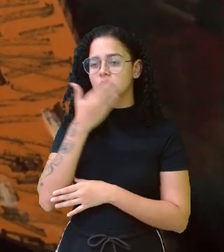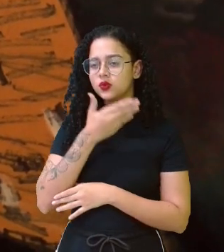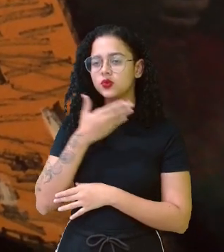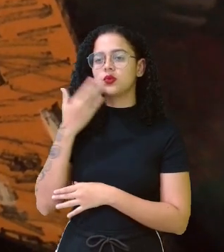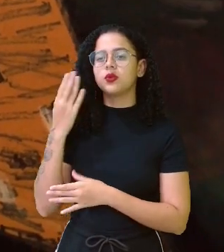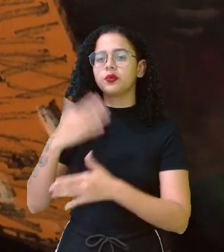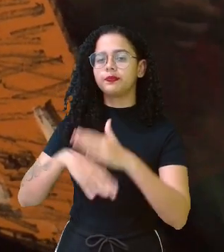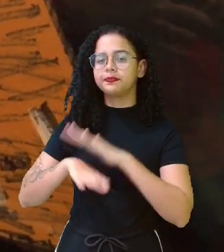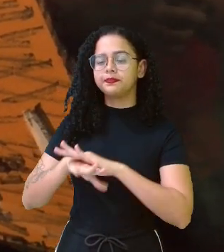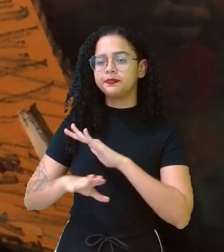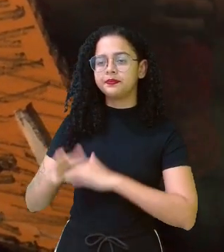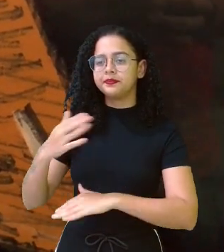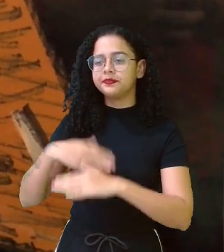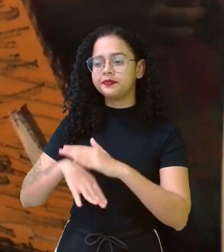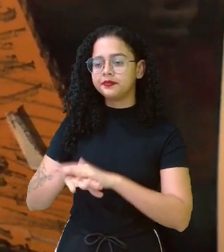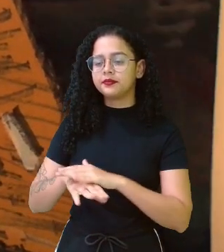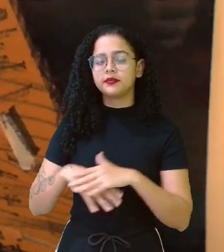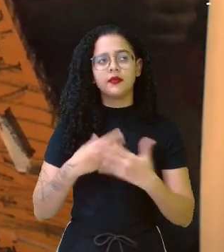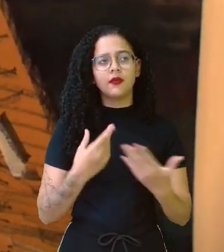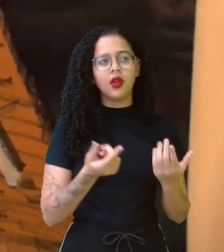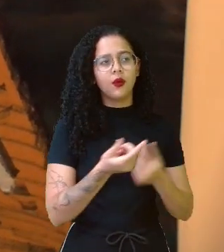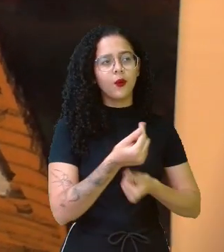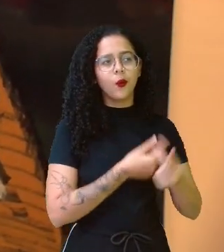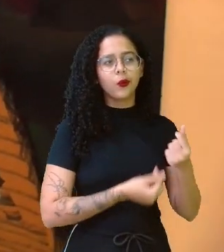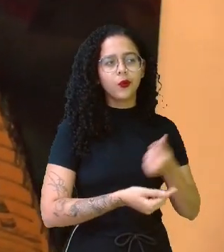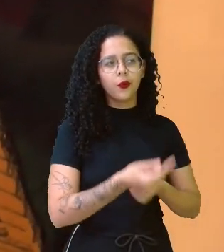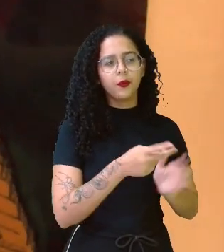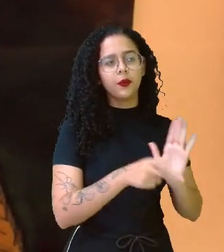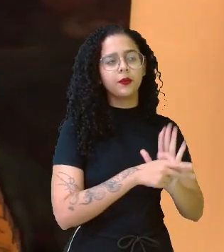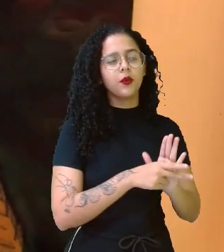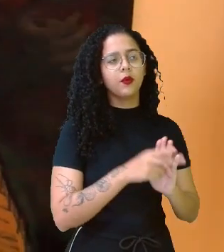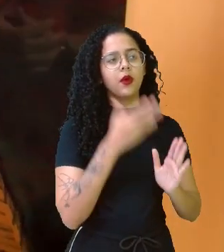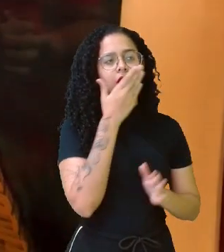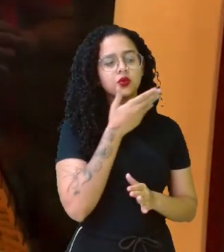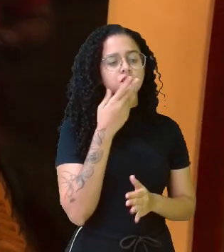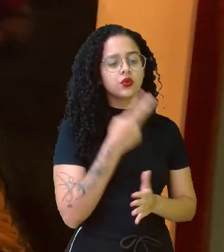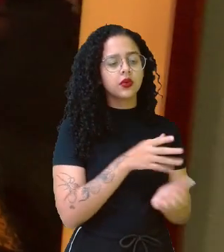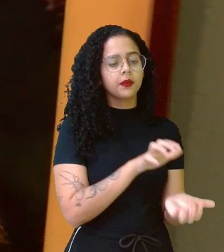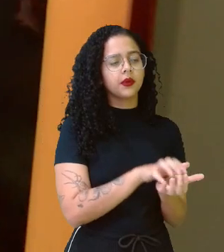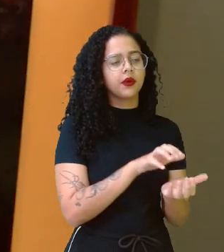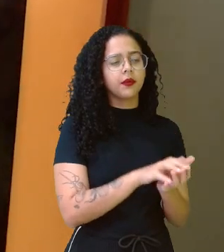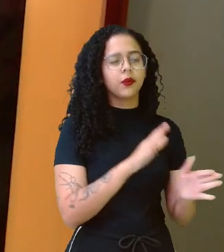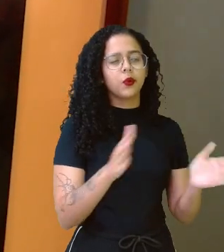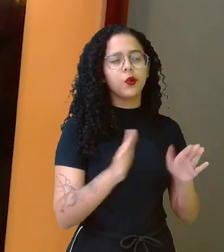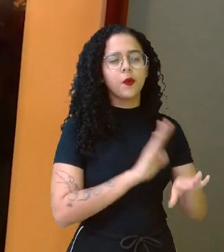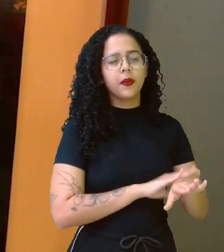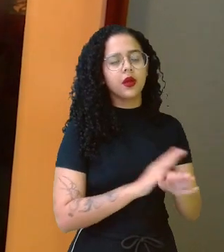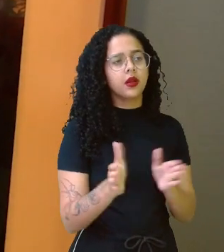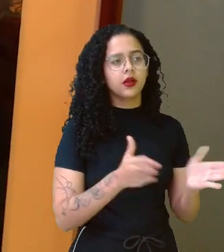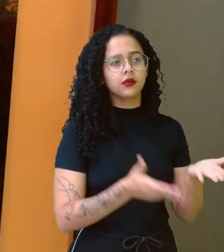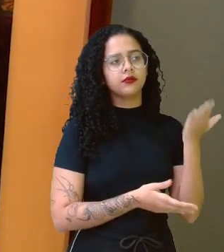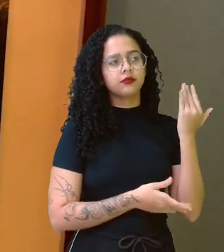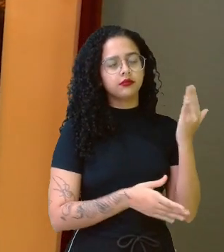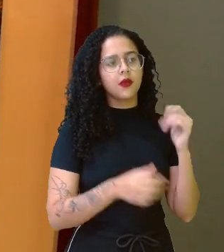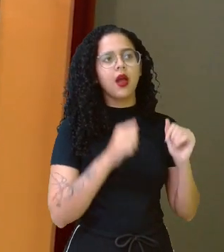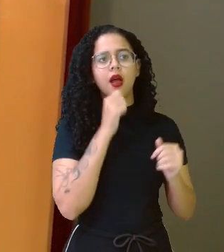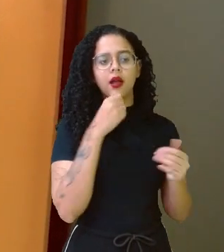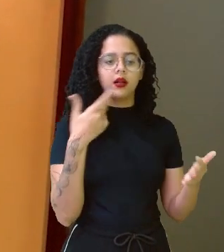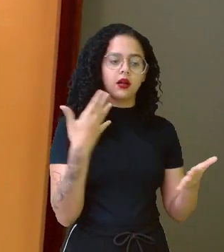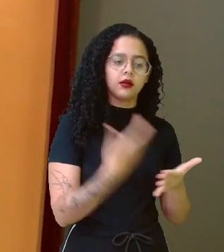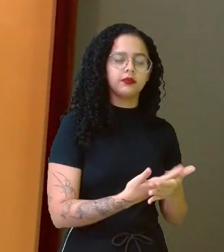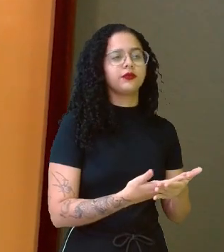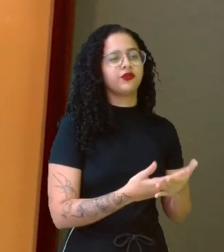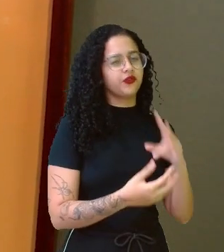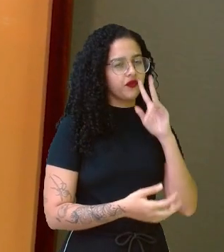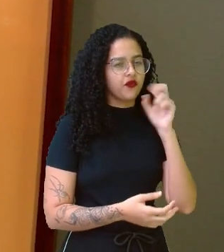ao poder econômico do açúcar em Pernambuco naquele período, né? Sim. E ainda muito forte. E